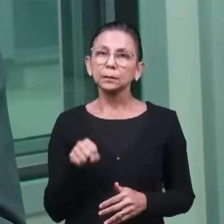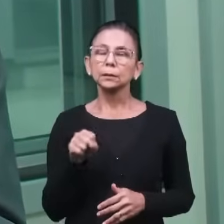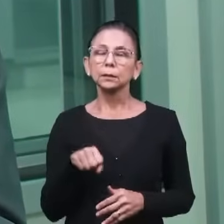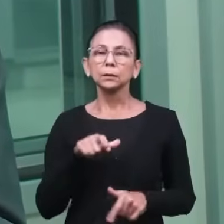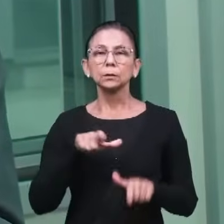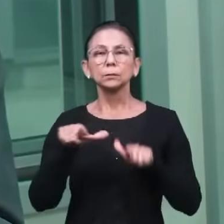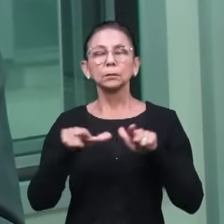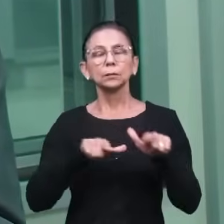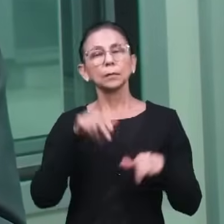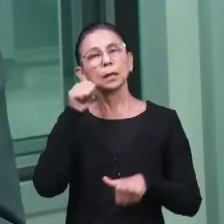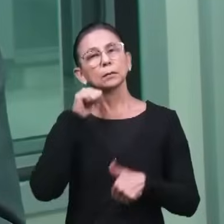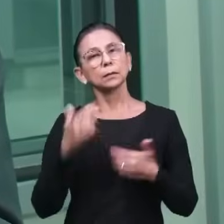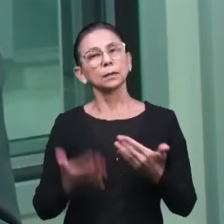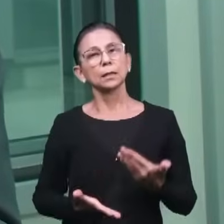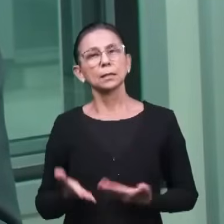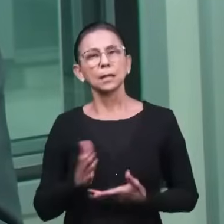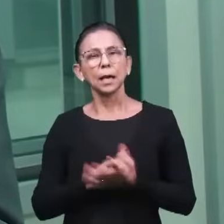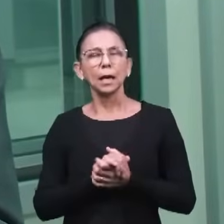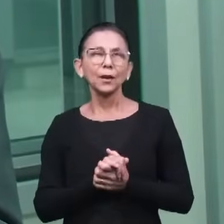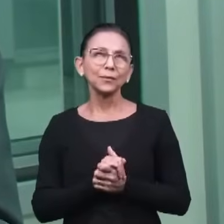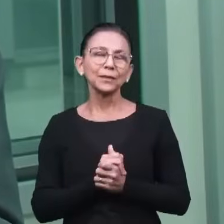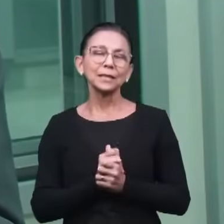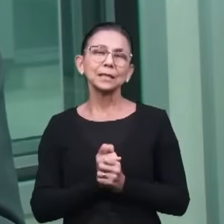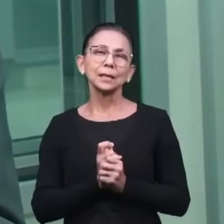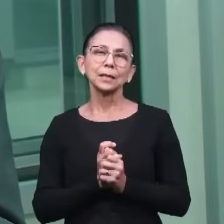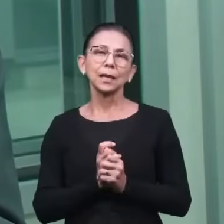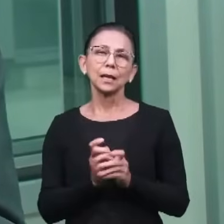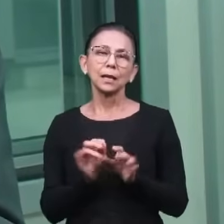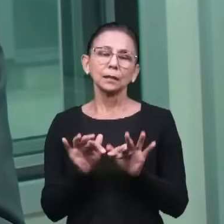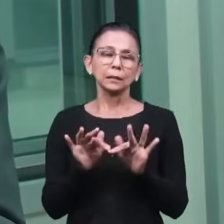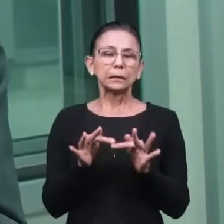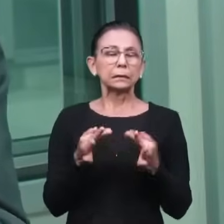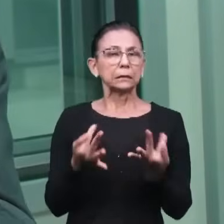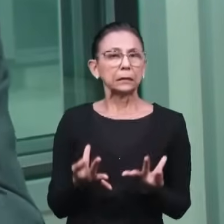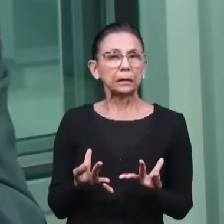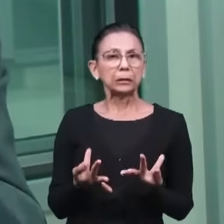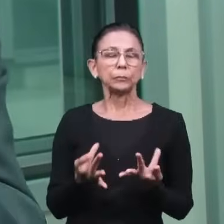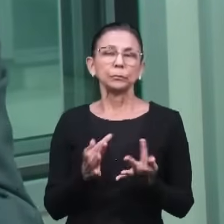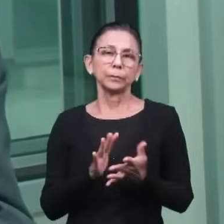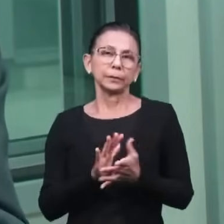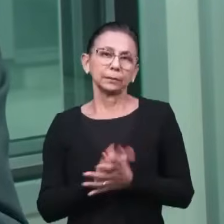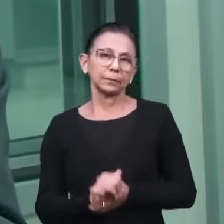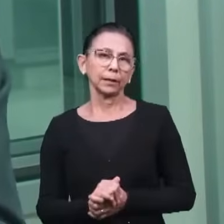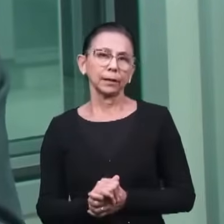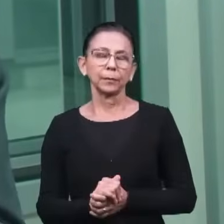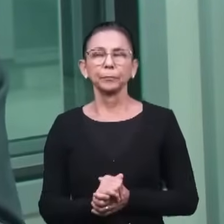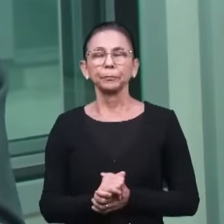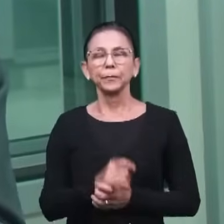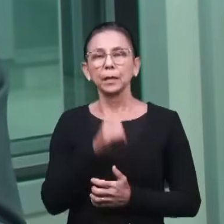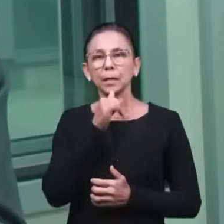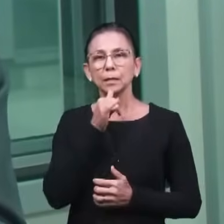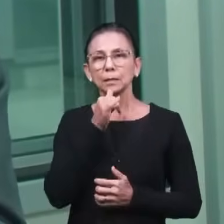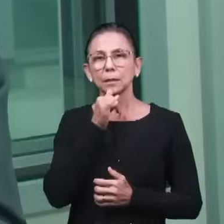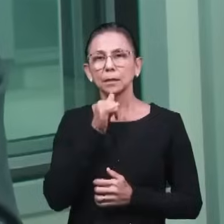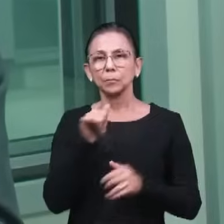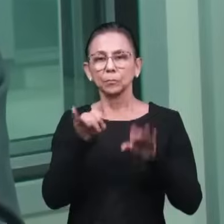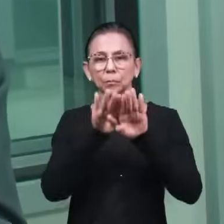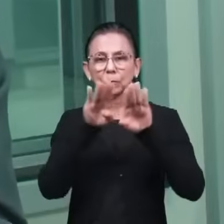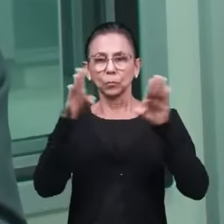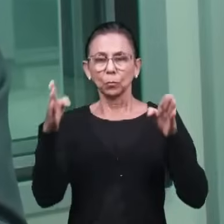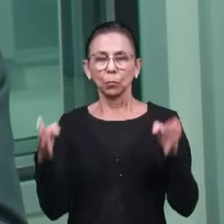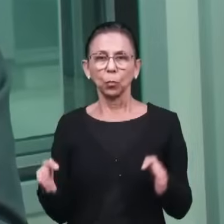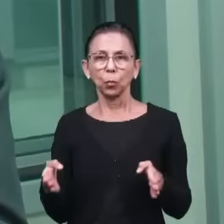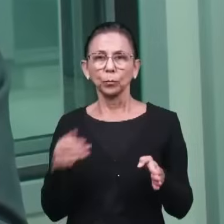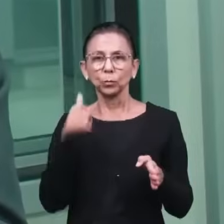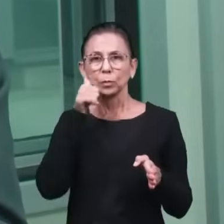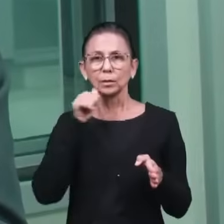um trabalho que não aparece, né? Elas não estão no púlpito, elas não estão à frente das igrejas, é um trabalho